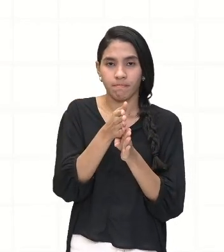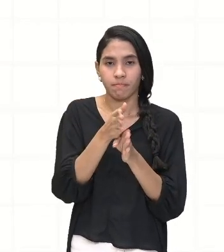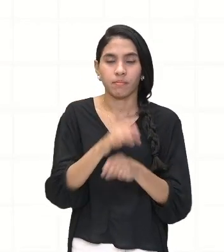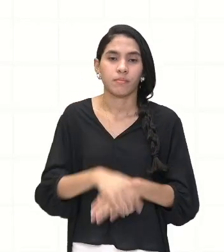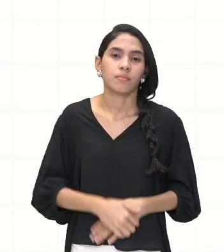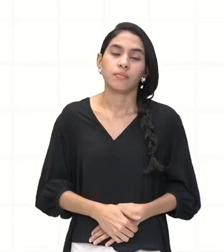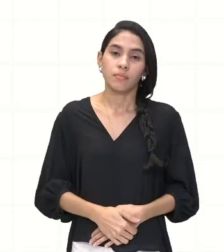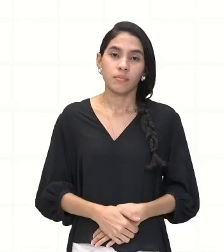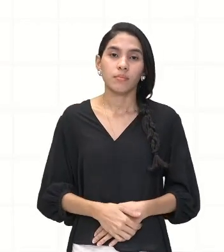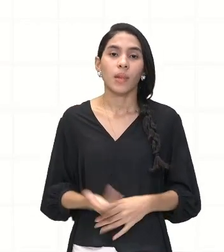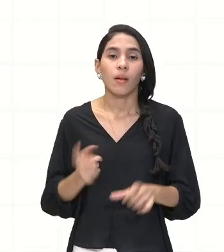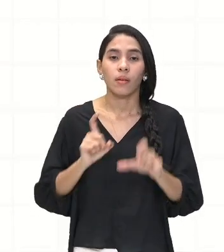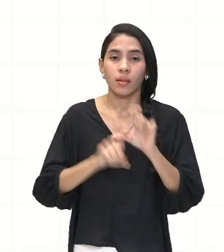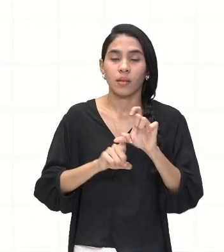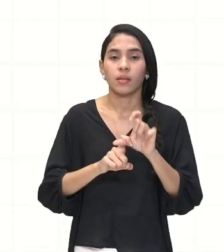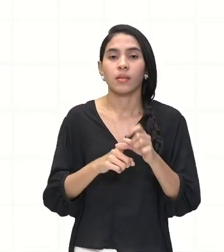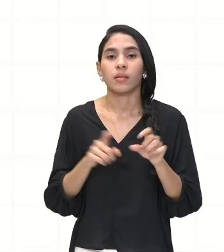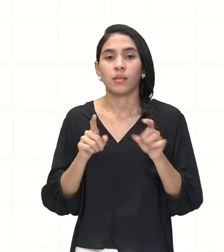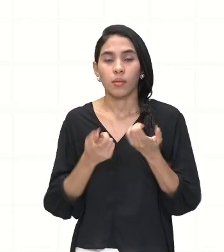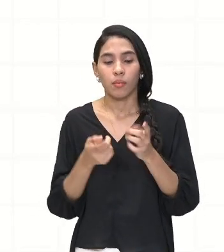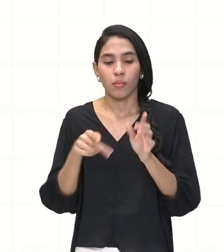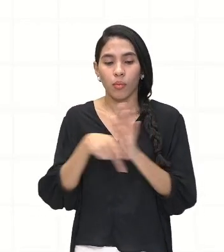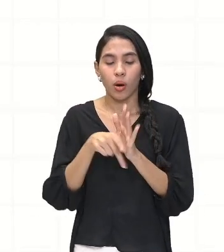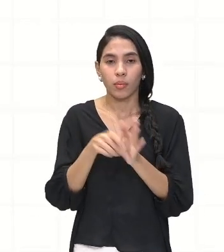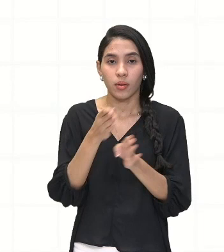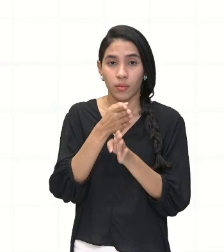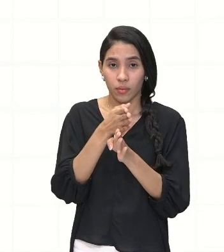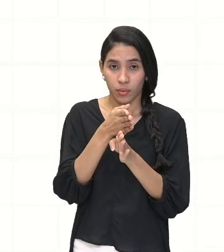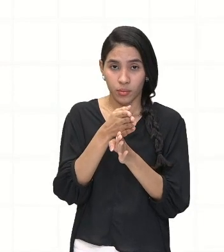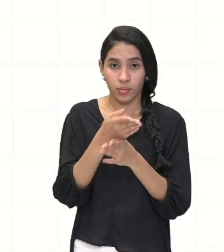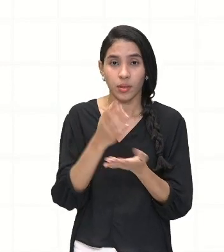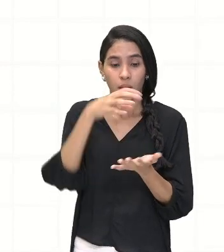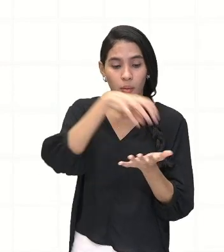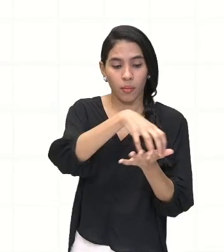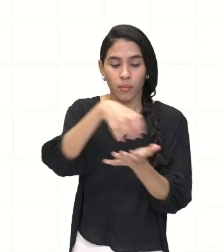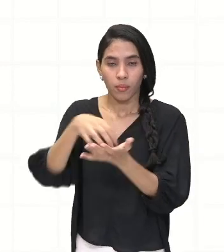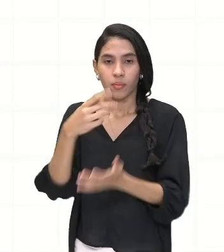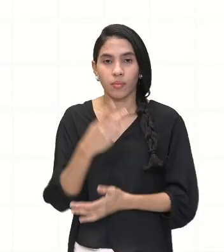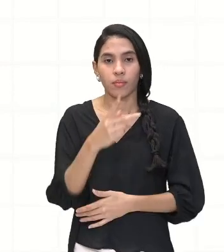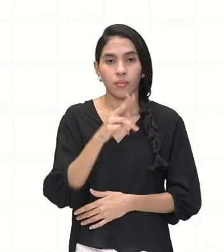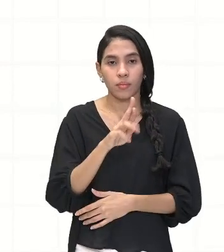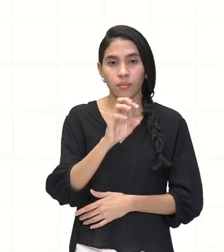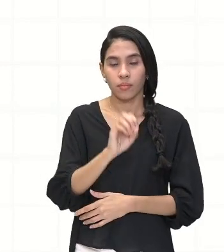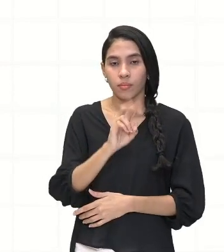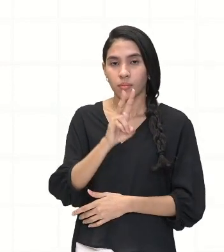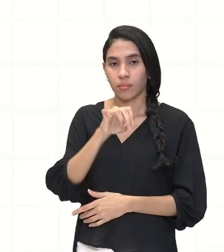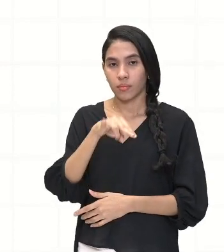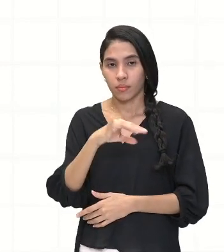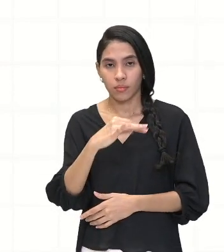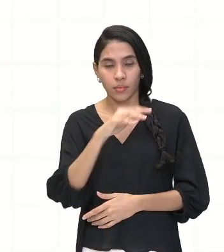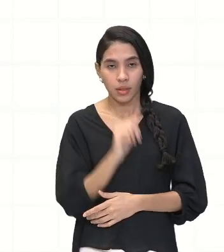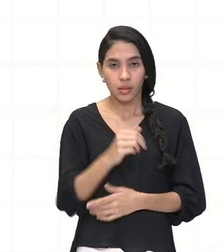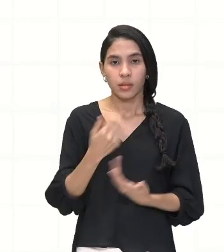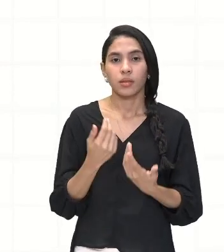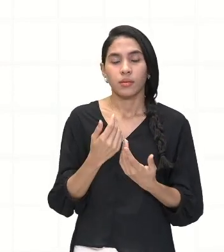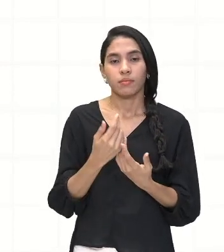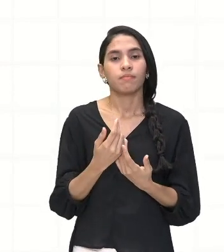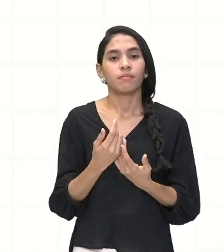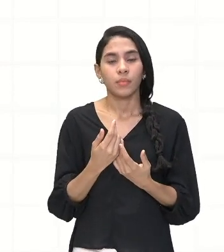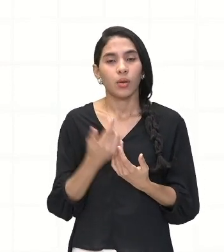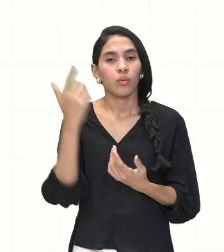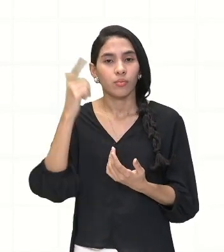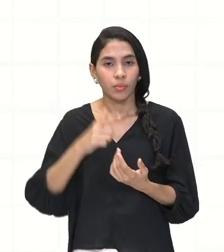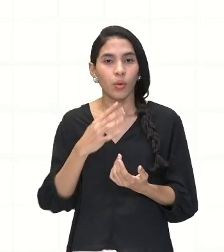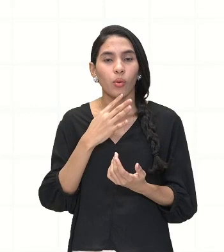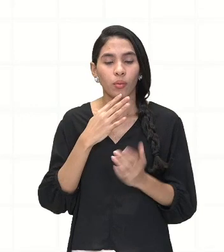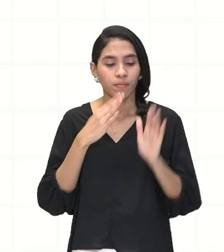a independência das fronteiras das Províncias Unidas dos Países Baixos foi finalmente